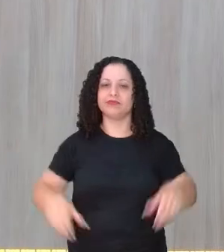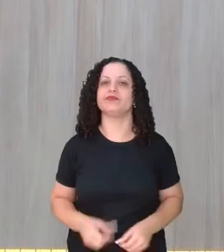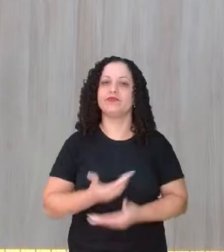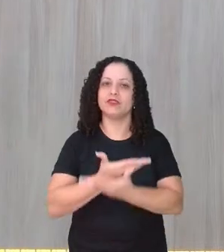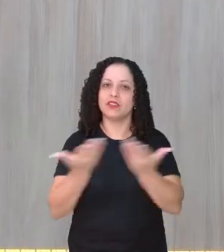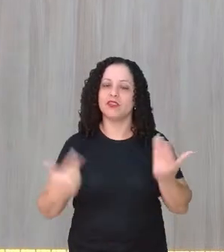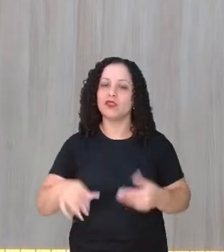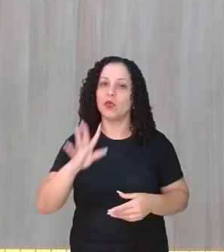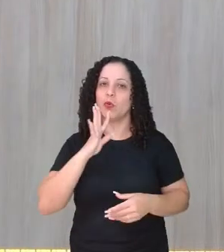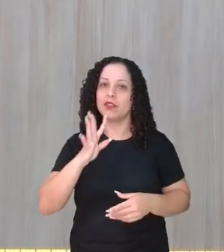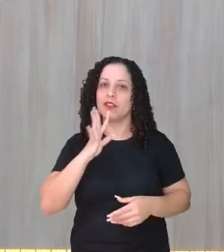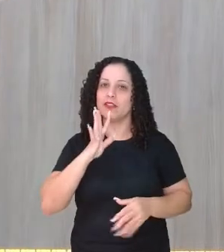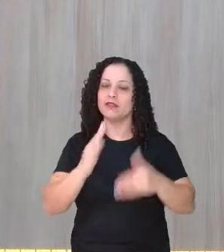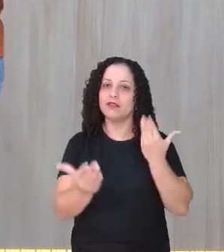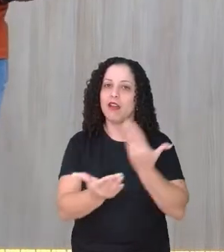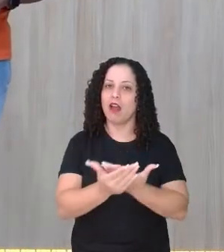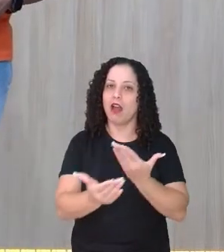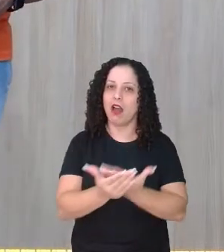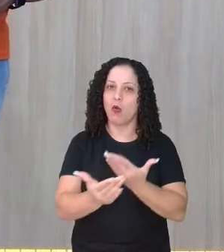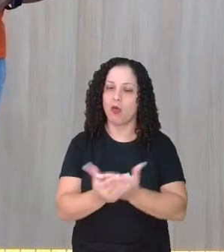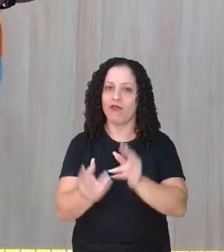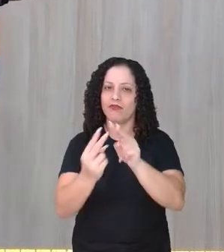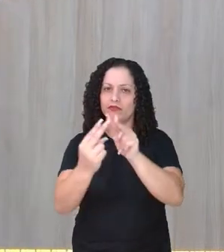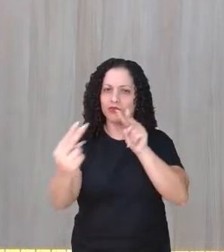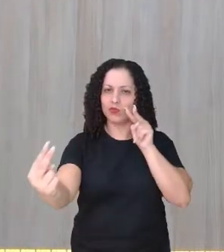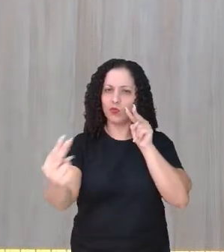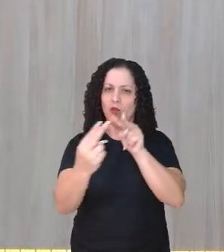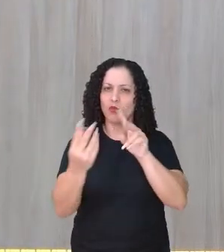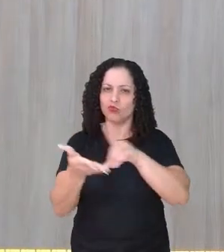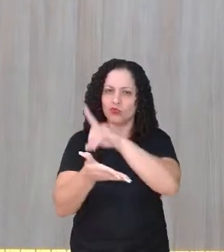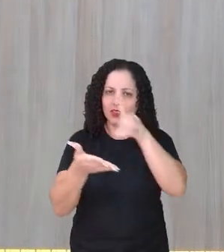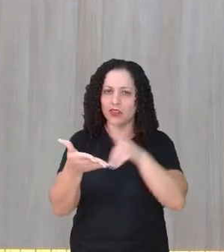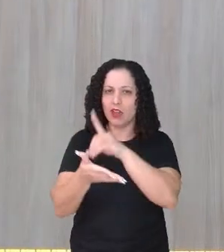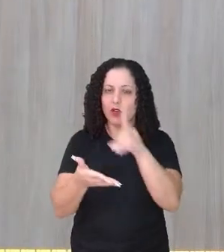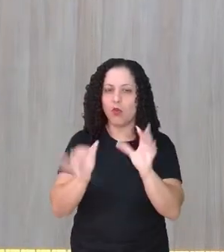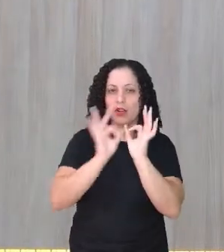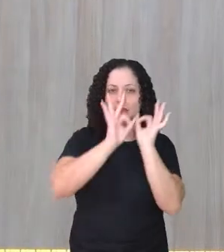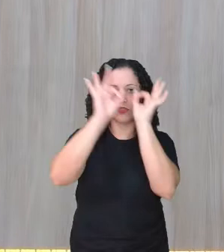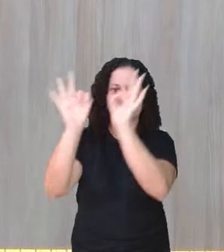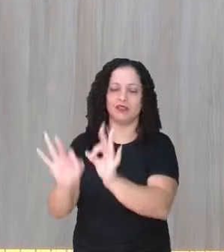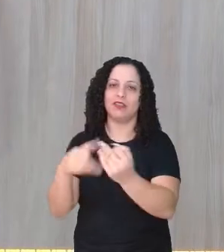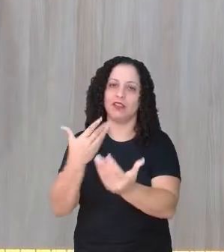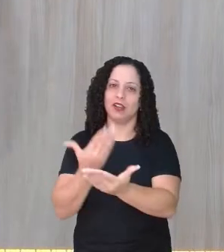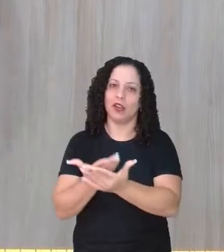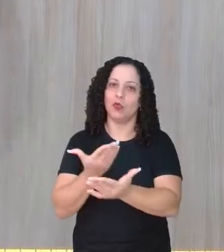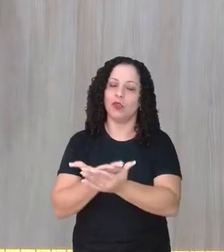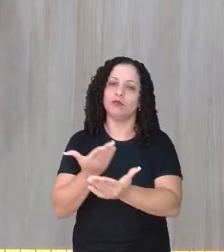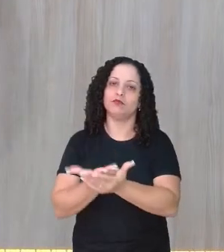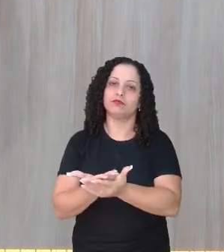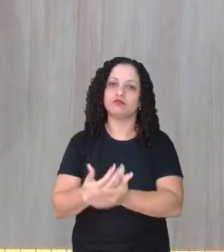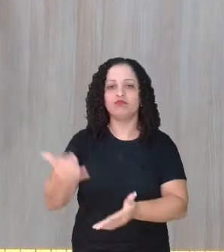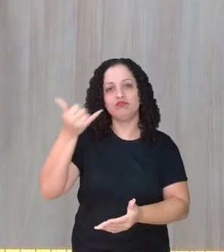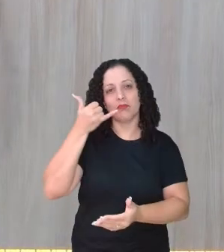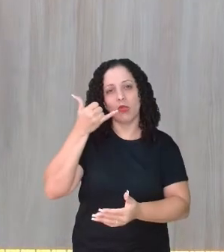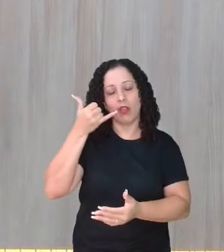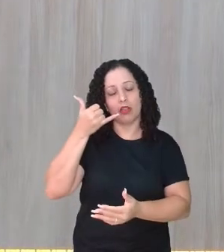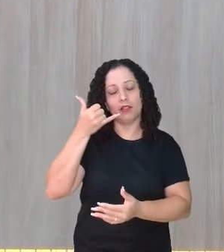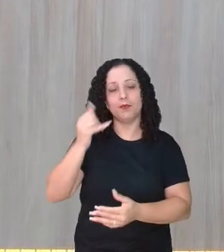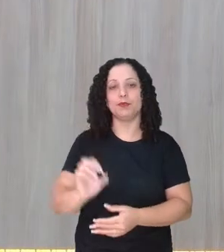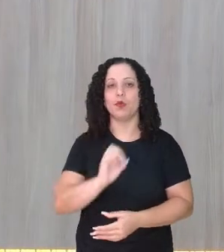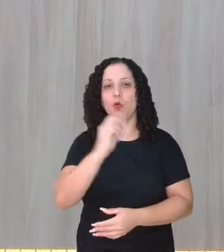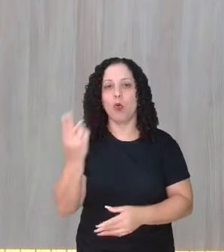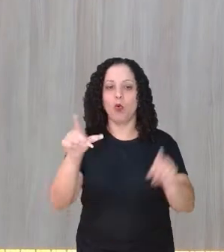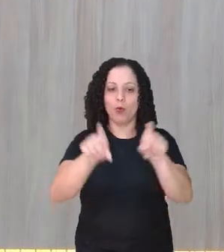aula é um sistema de aula digital, onde você pode acompanhar e assistir a aula através do celular,